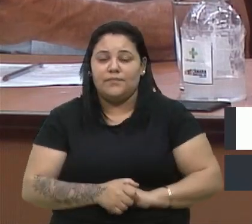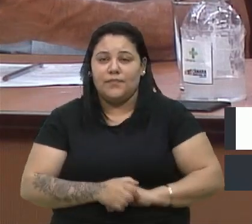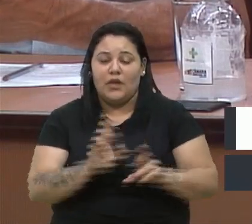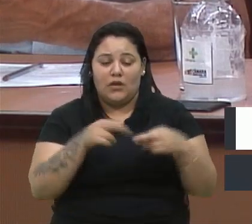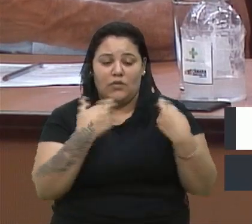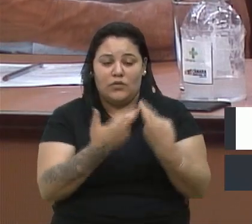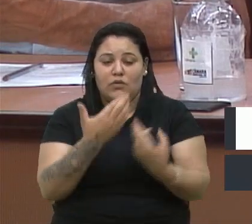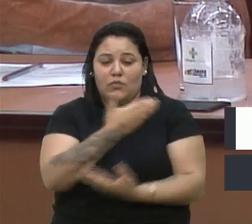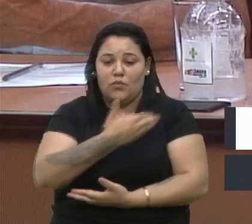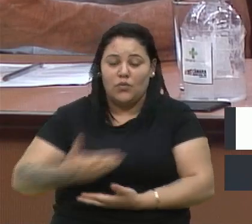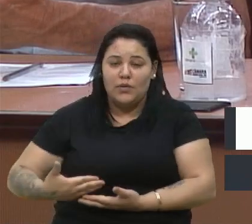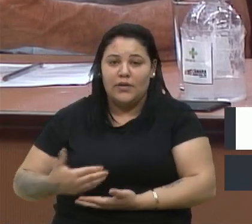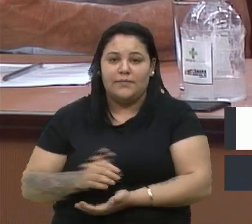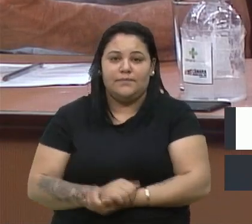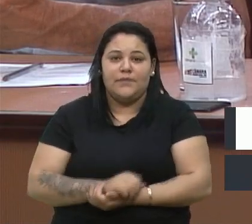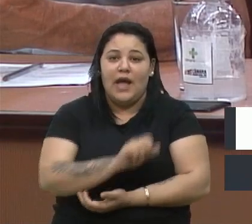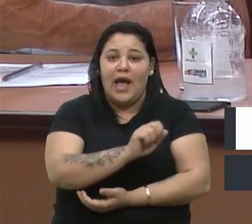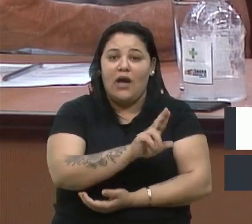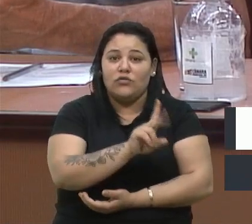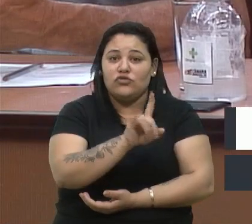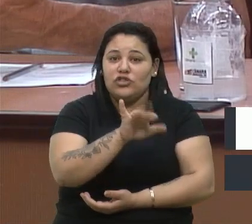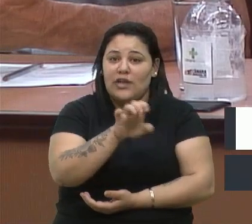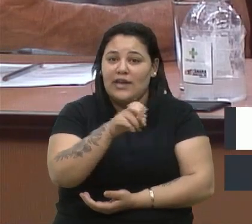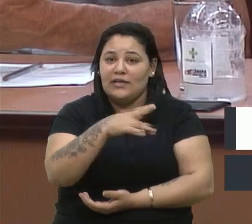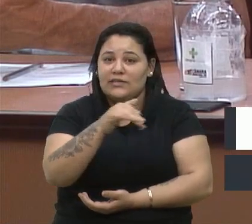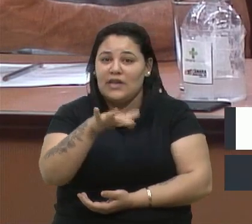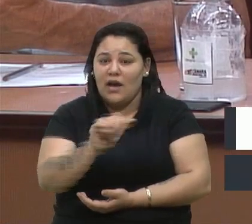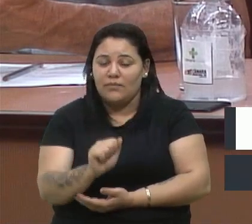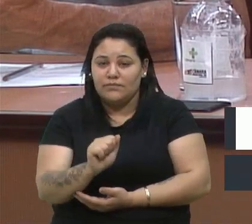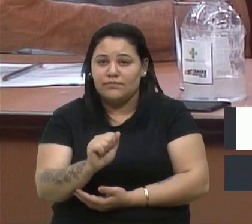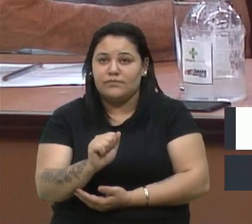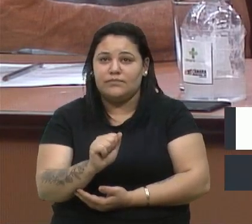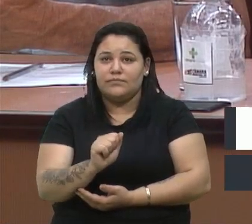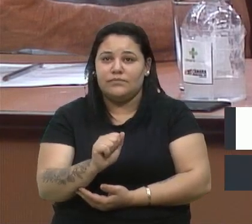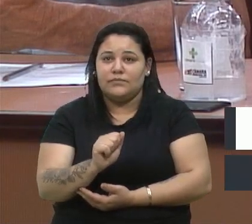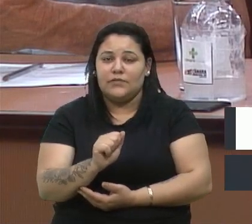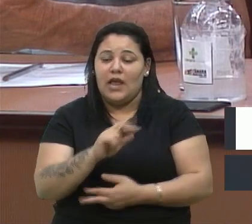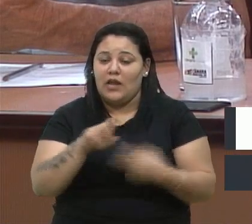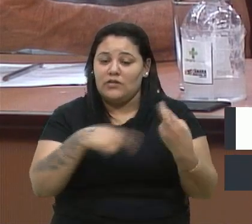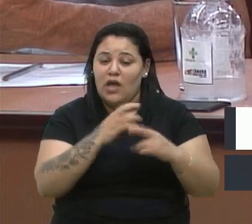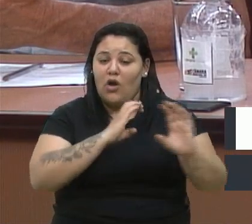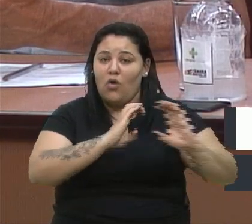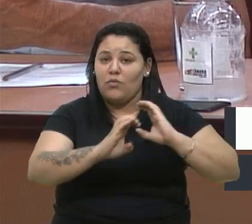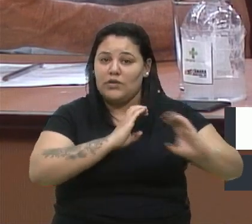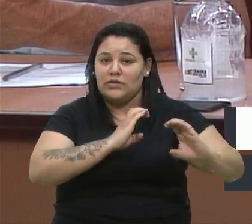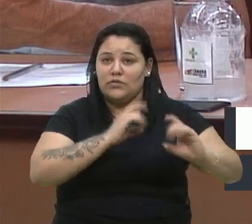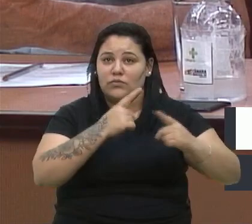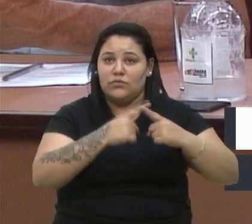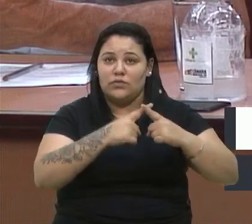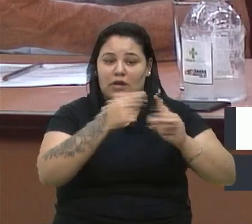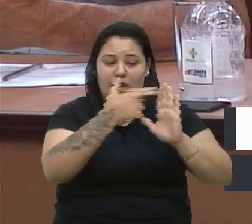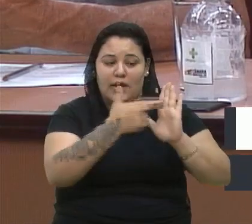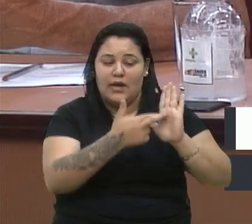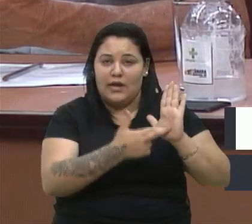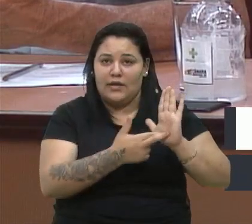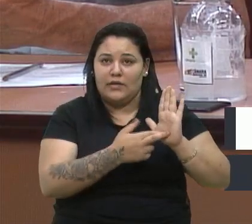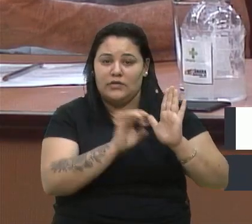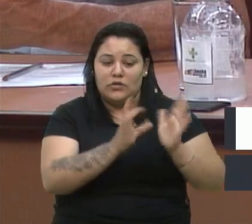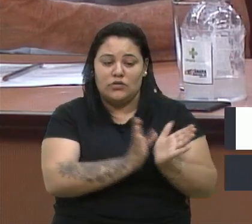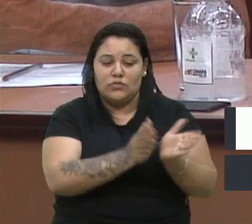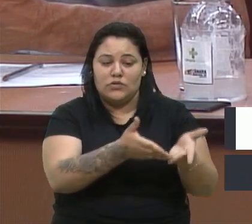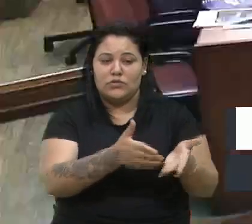públicas, né, nessa questão de imprensa, por mais que a gente, né, porque o regramento são só as comissões.